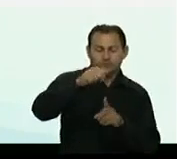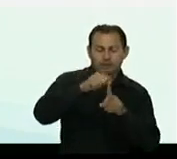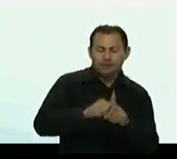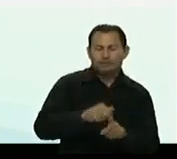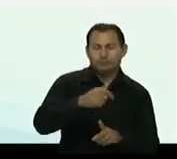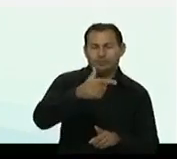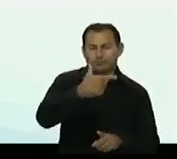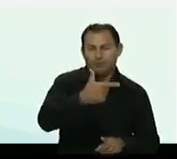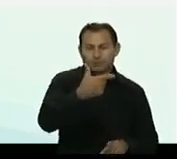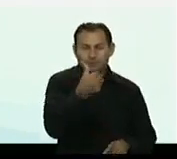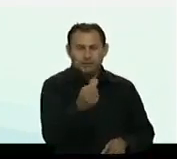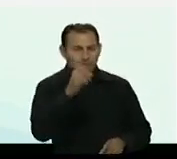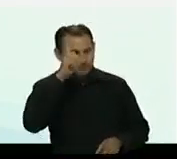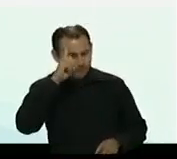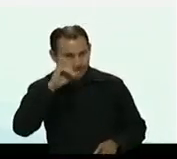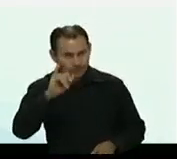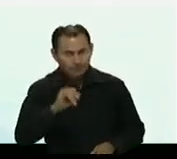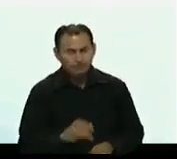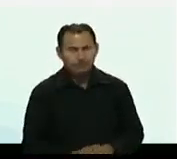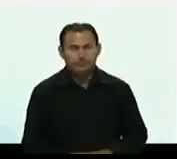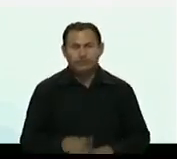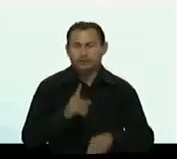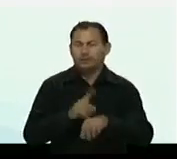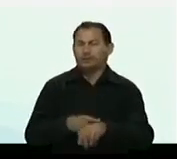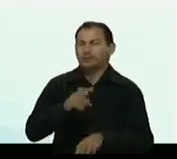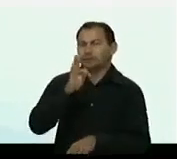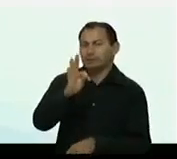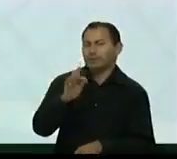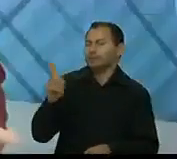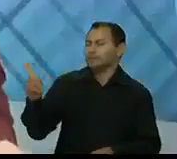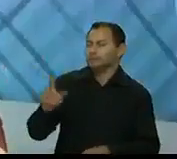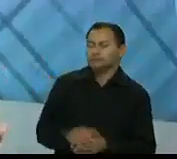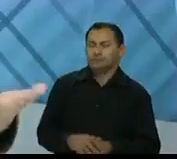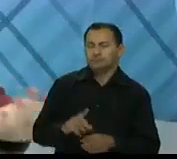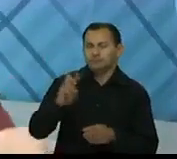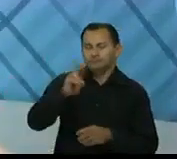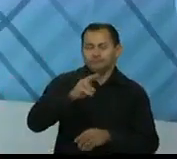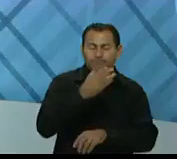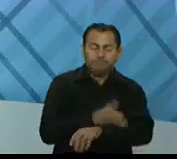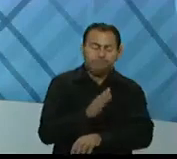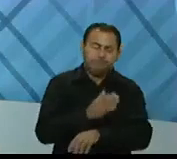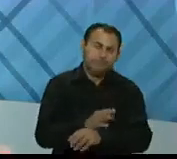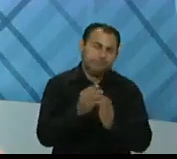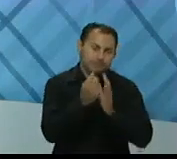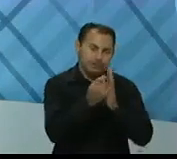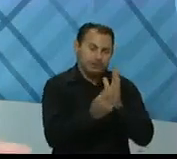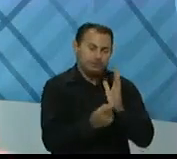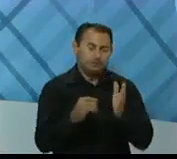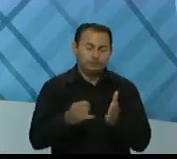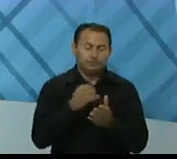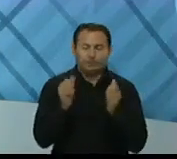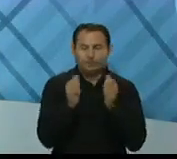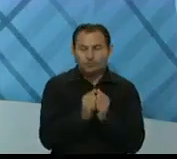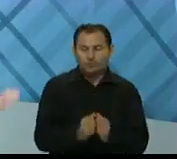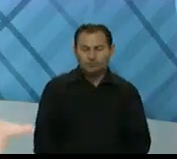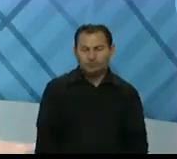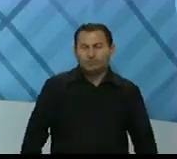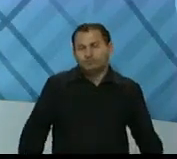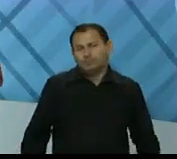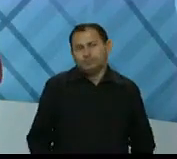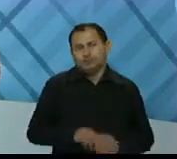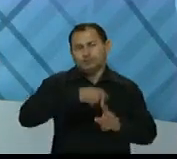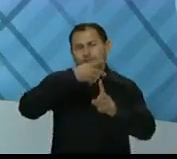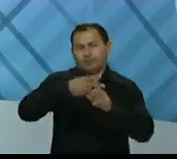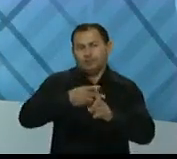e 26 dias. Então, este é o tempo para que um capital aplicado com aquela taxa em juro composto acabe sendo